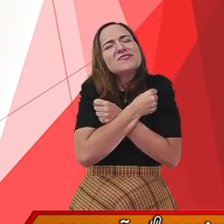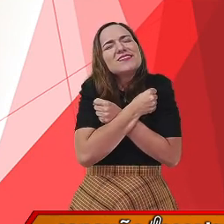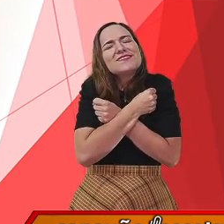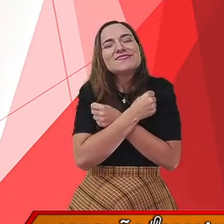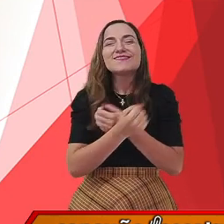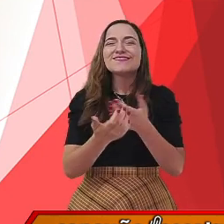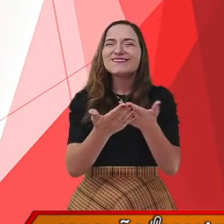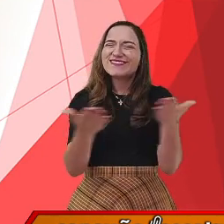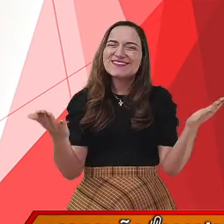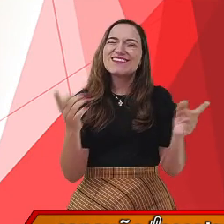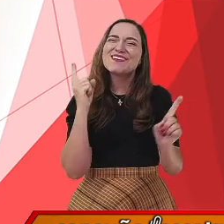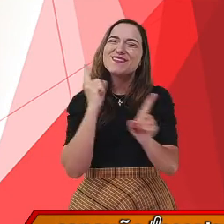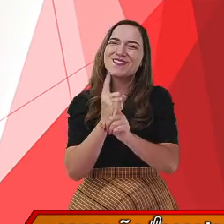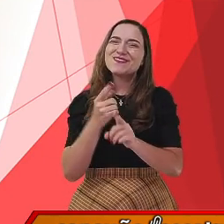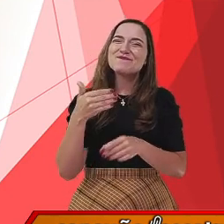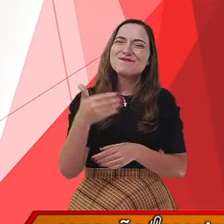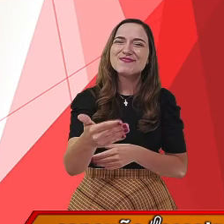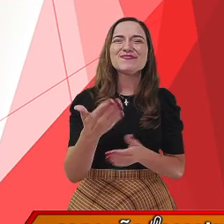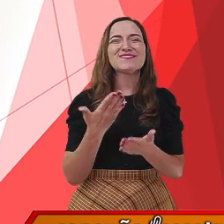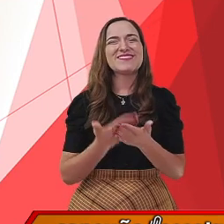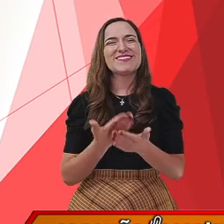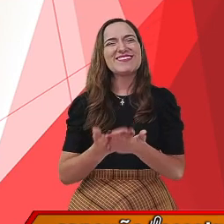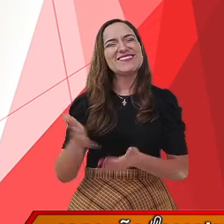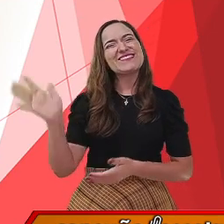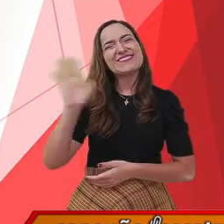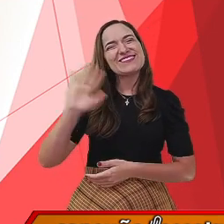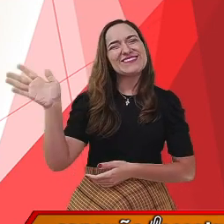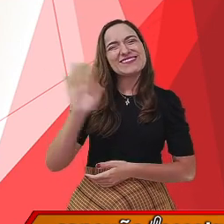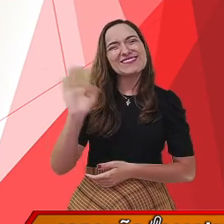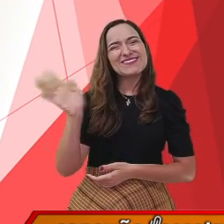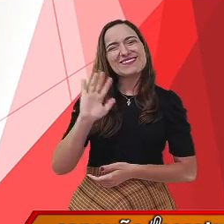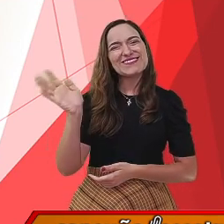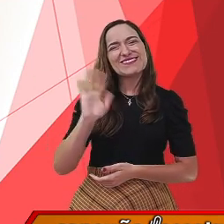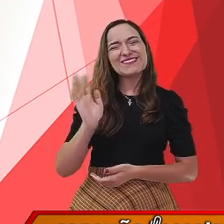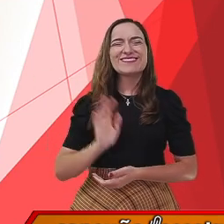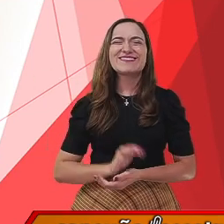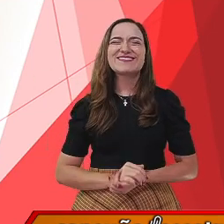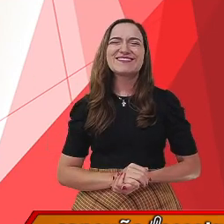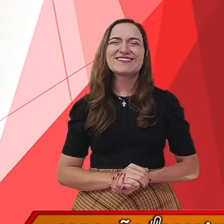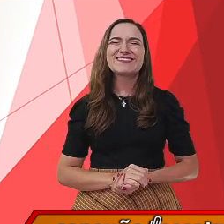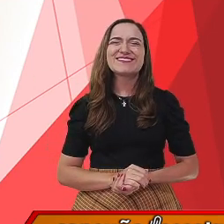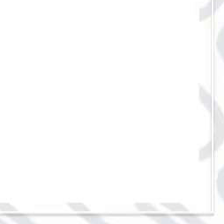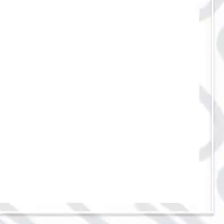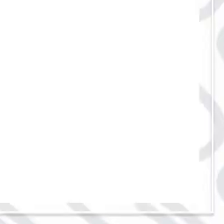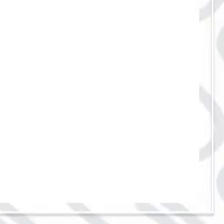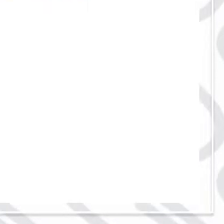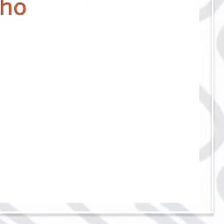apertado e até a nossa próxima aula. Tchau, tchau!